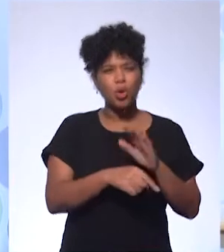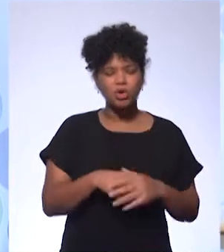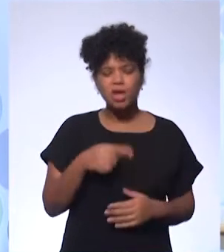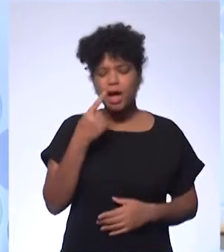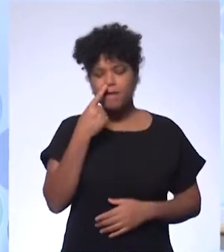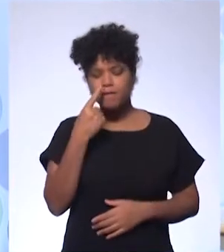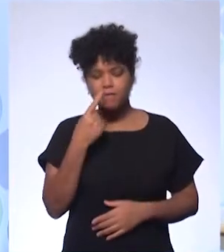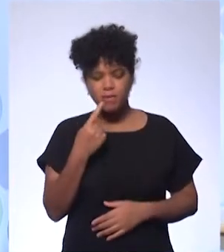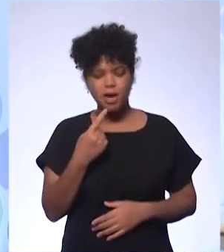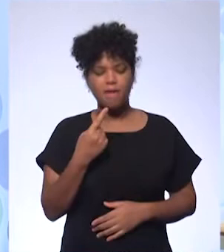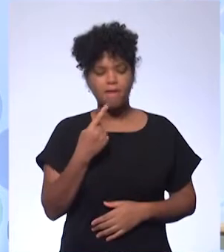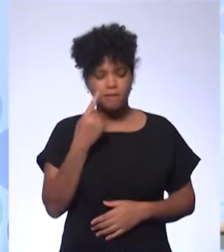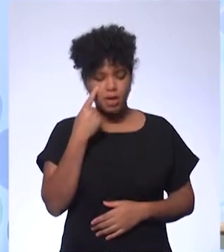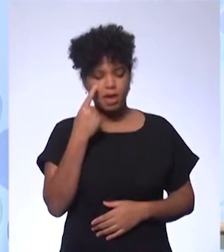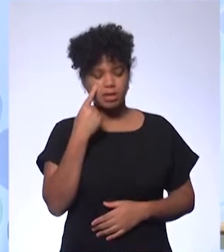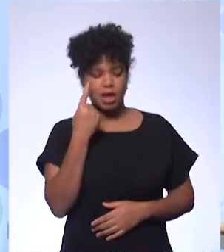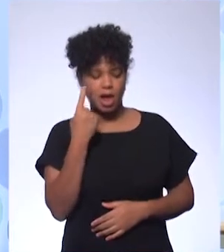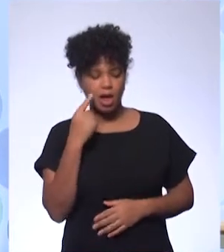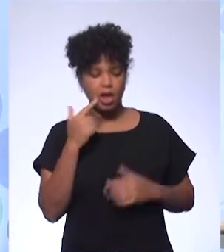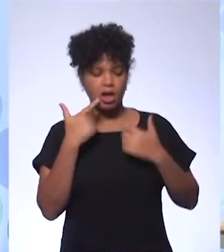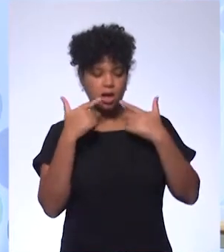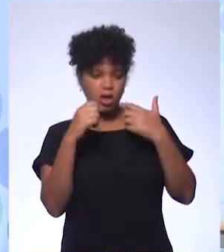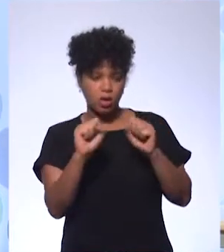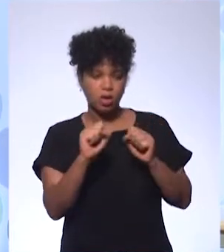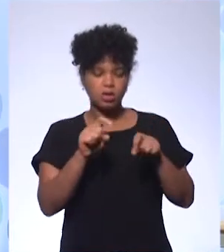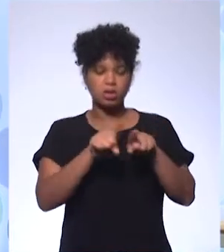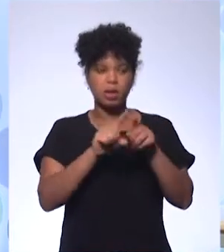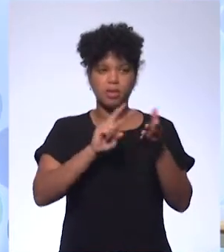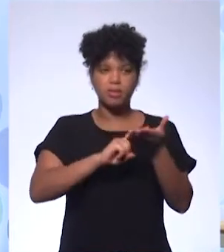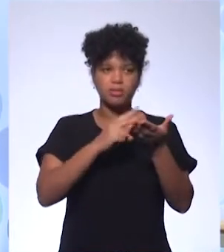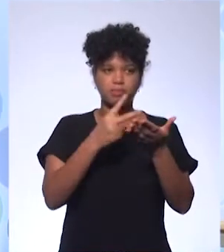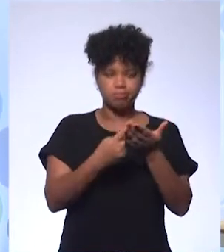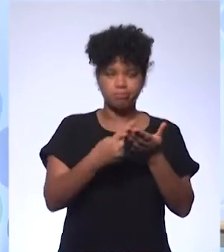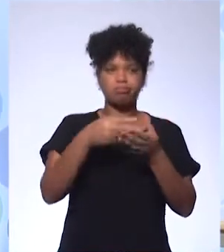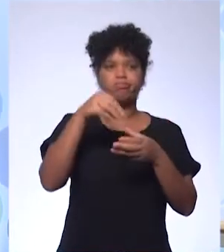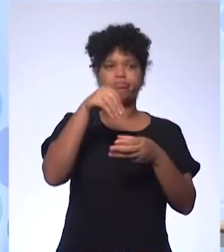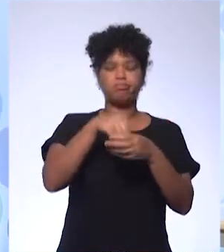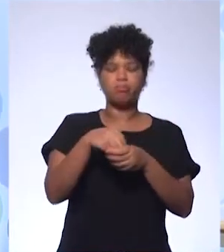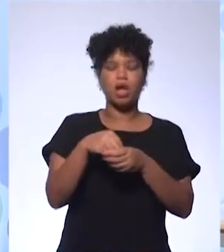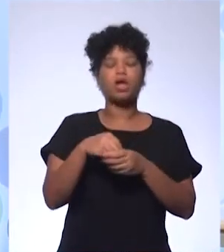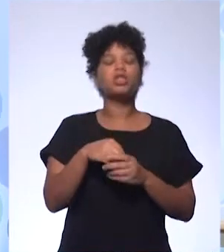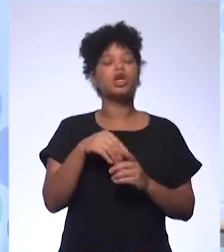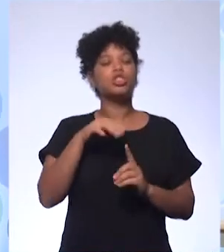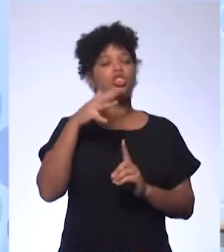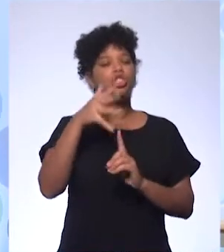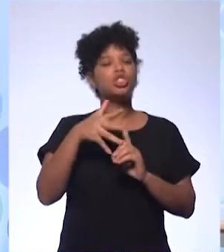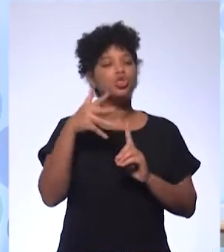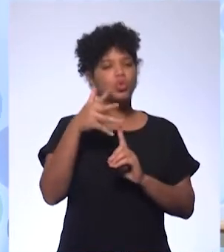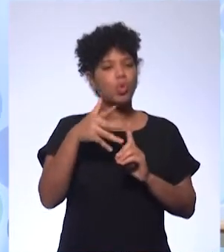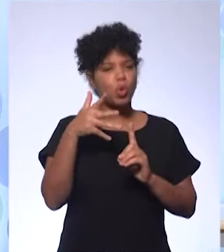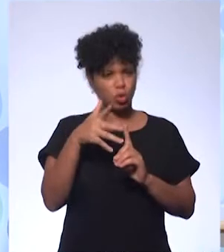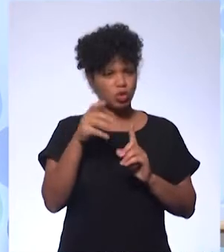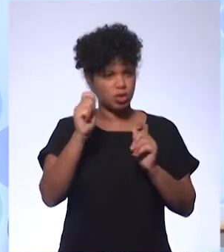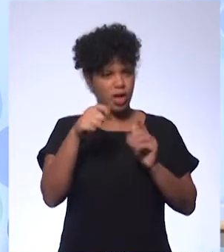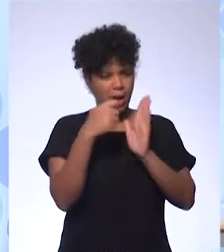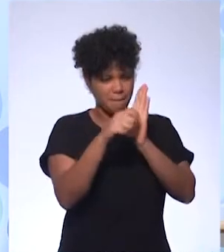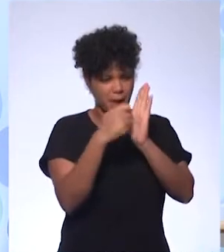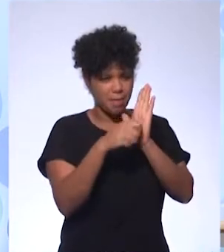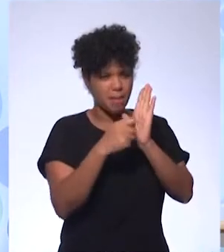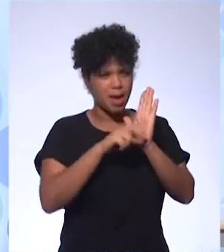das linguagens para interpretar e produzir criticamente discursos em textos de diversas